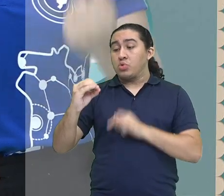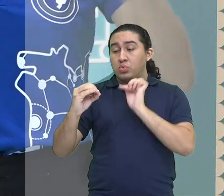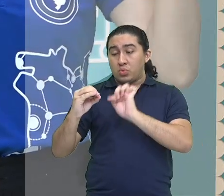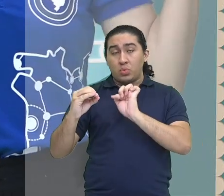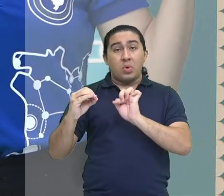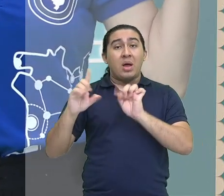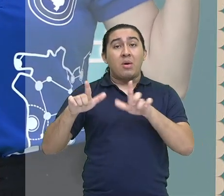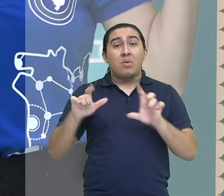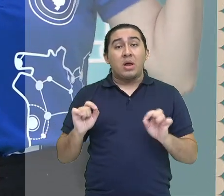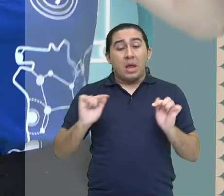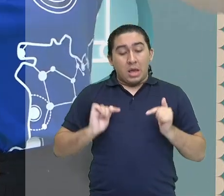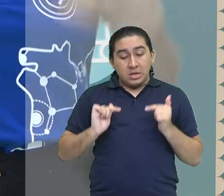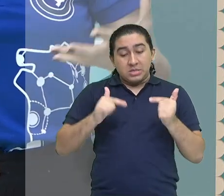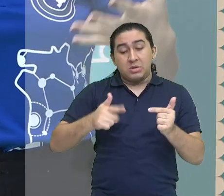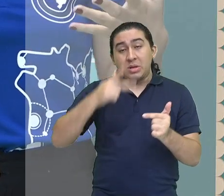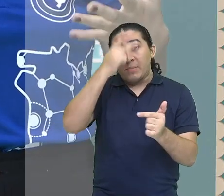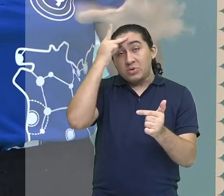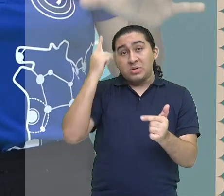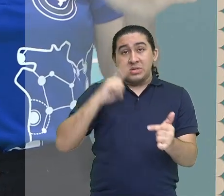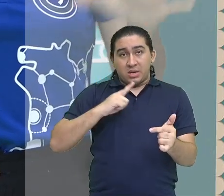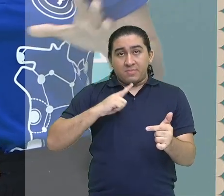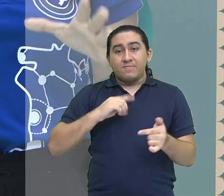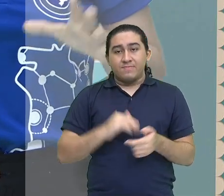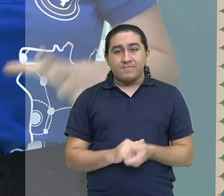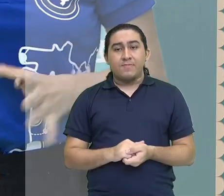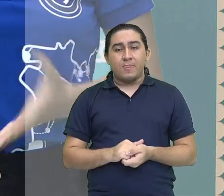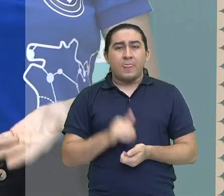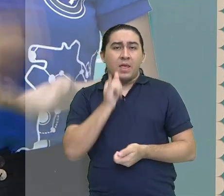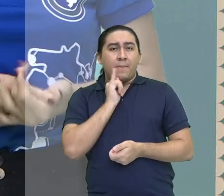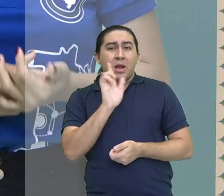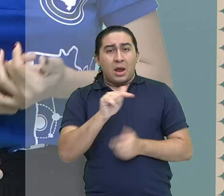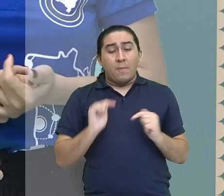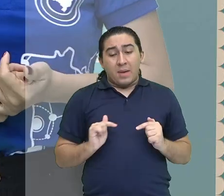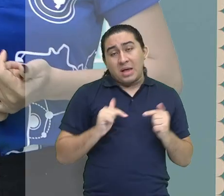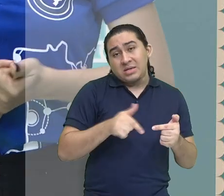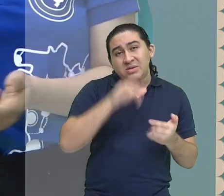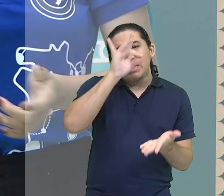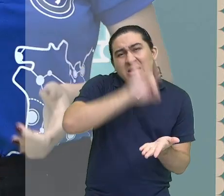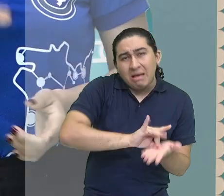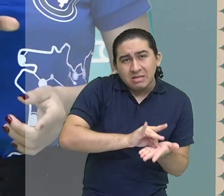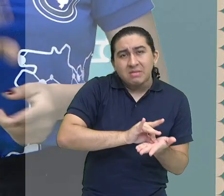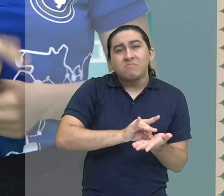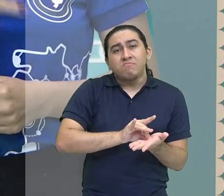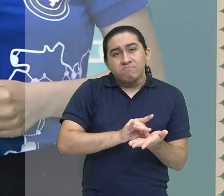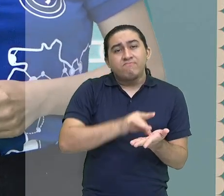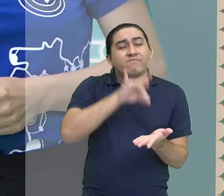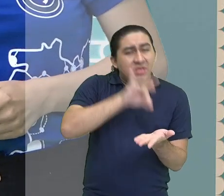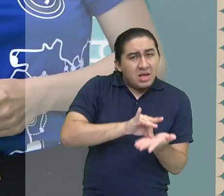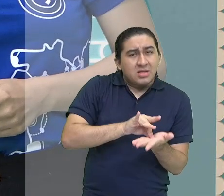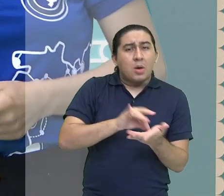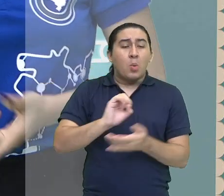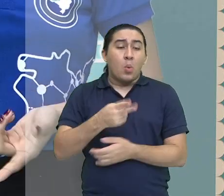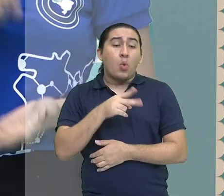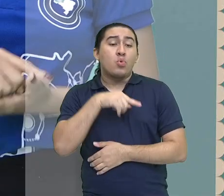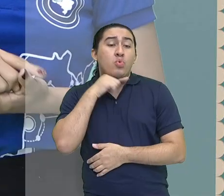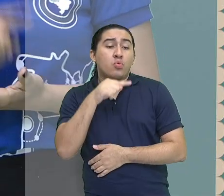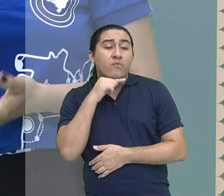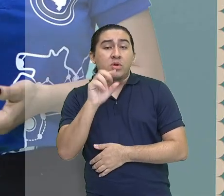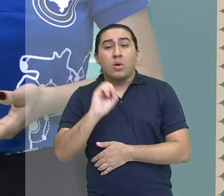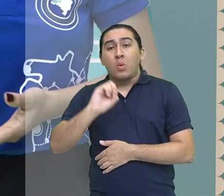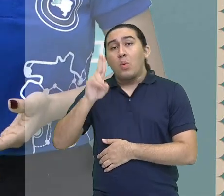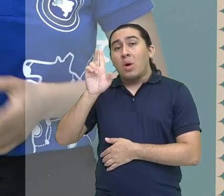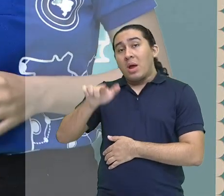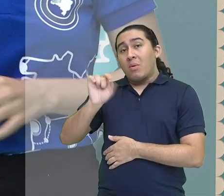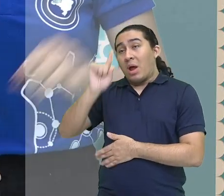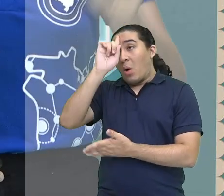gente está falando da atitude que a pessoa vai tomar. É uma atitude de certeza, É uma atitude de dúvida ou é uma atitude